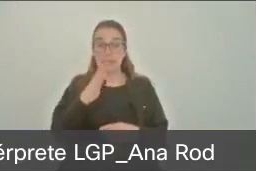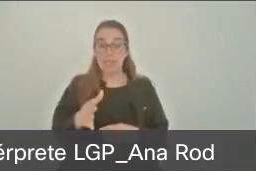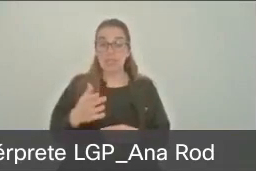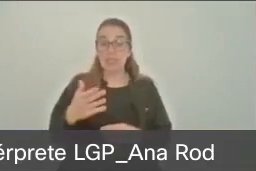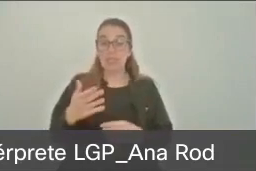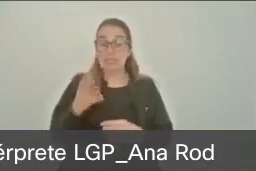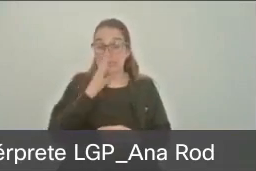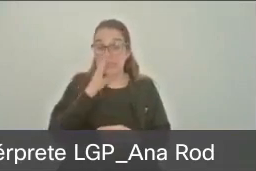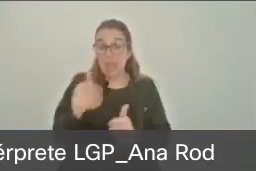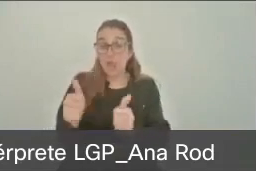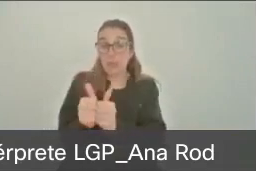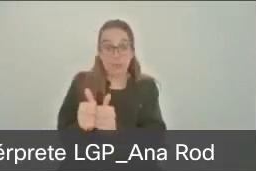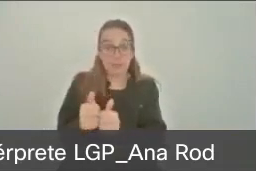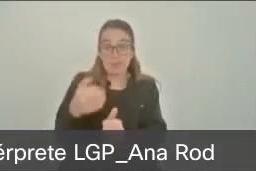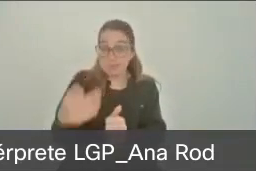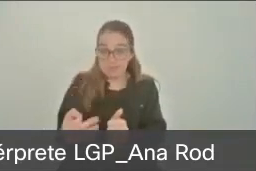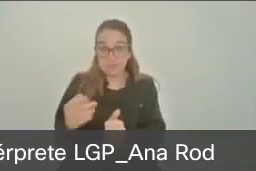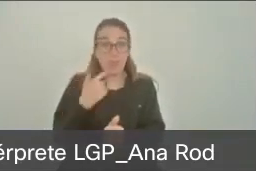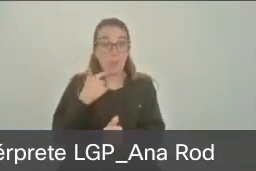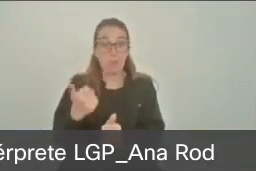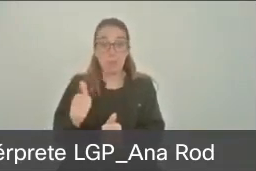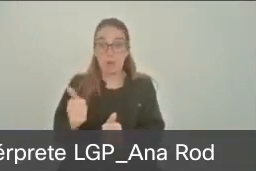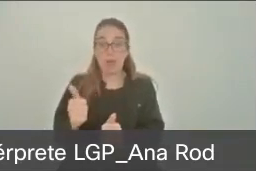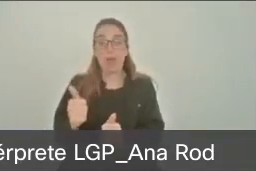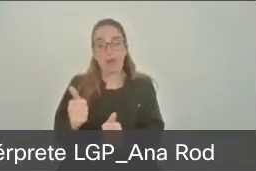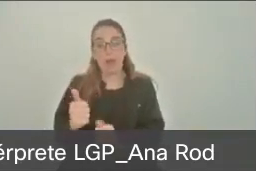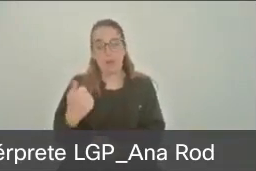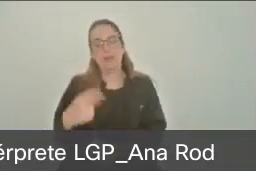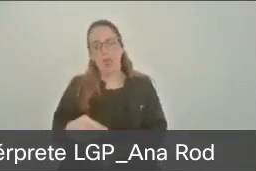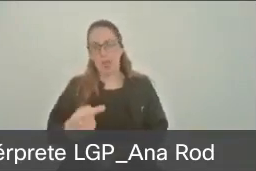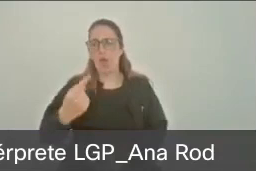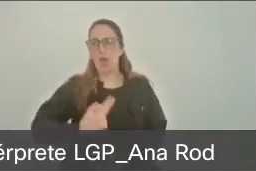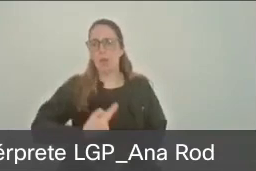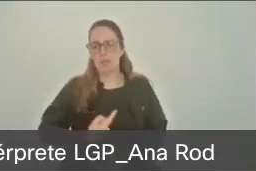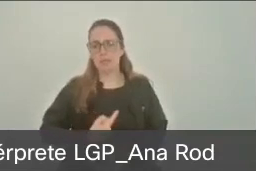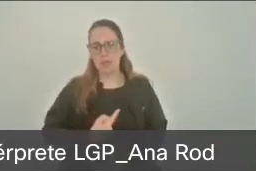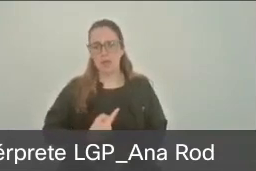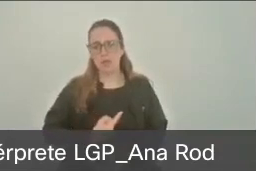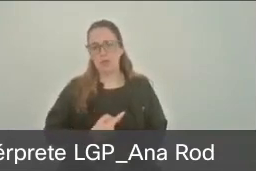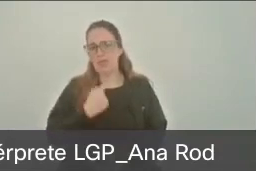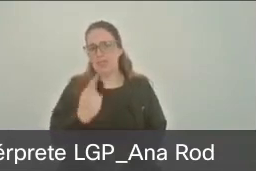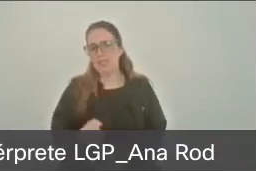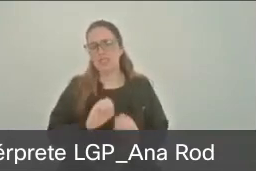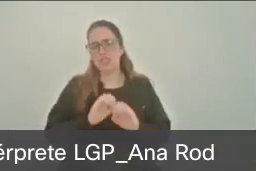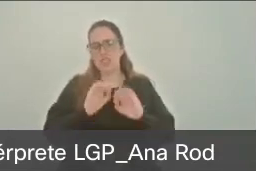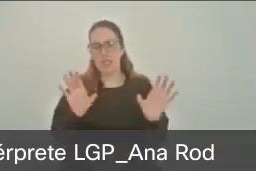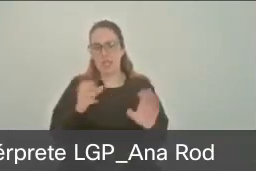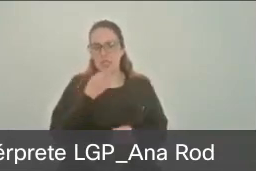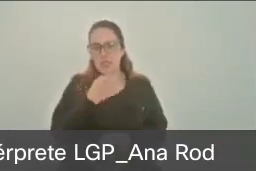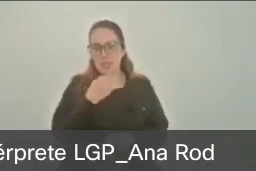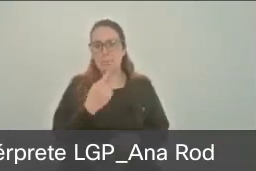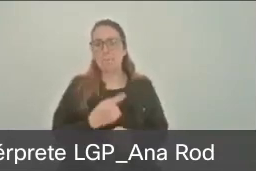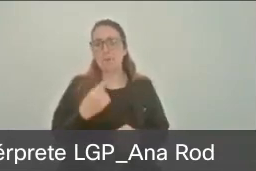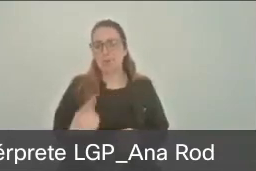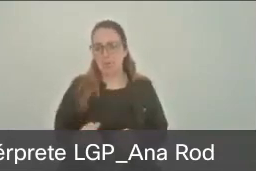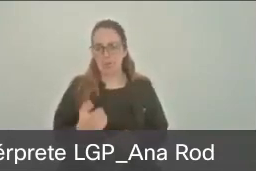possa ser exercido na sua plenitude ou não possa todo ser exercido, tem a obrigação de forma clara, explicitar as razões que impedem